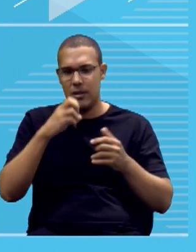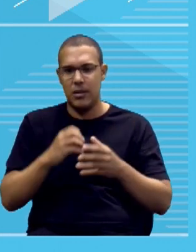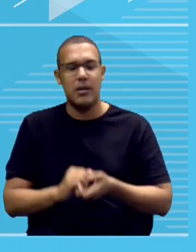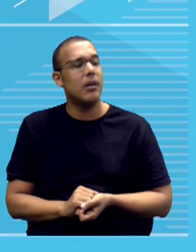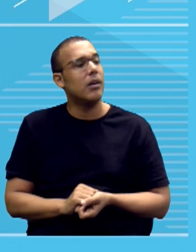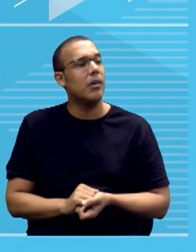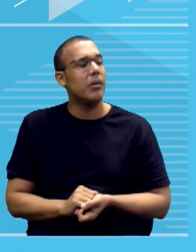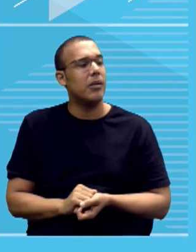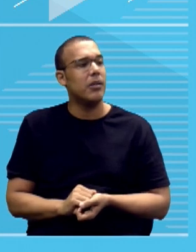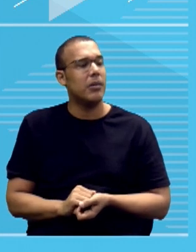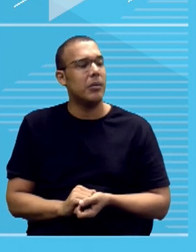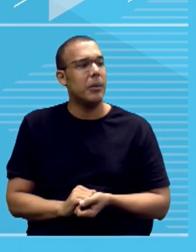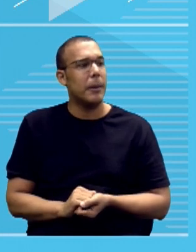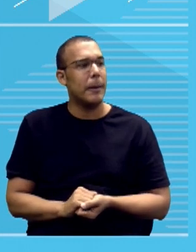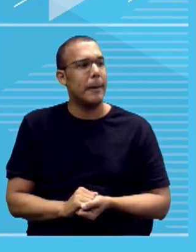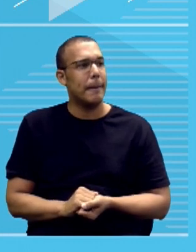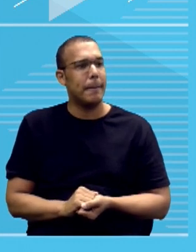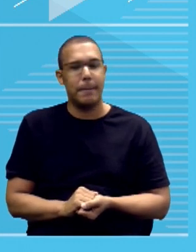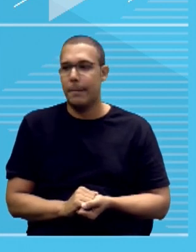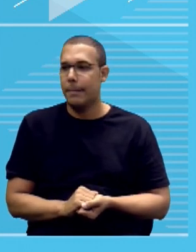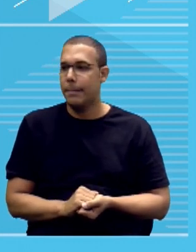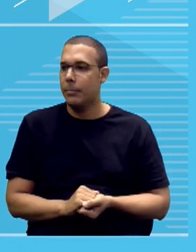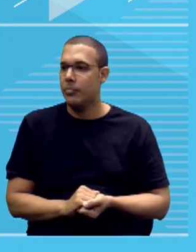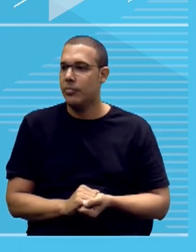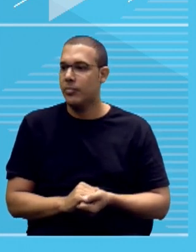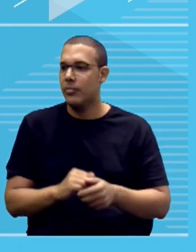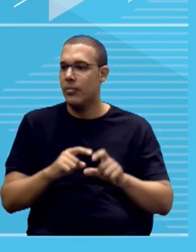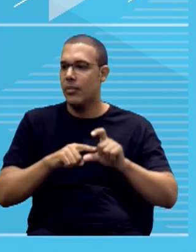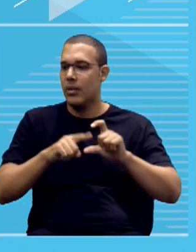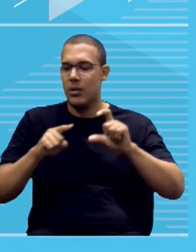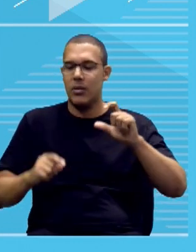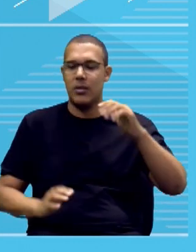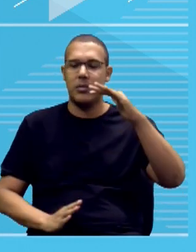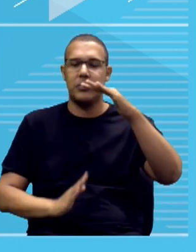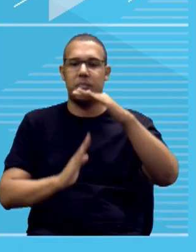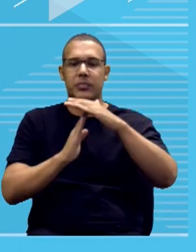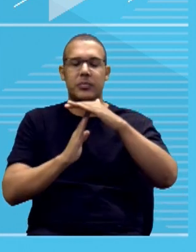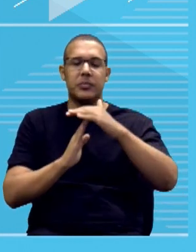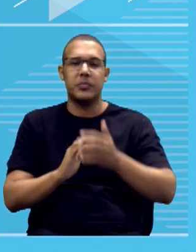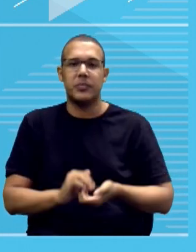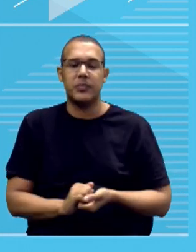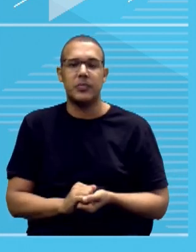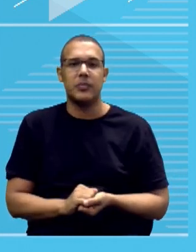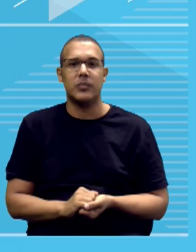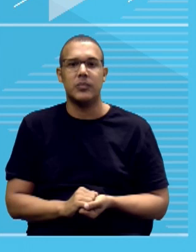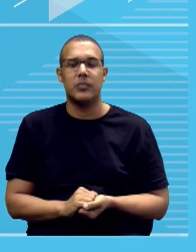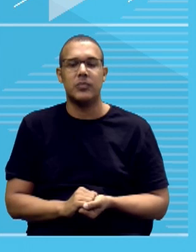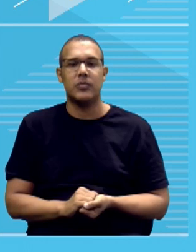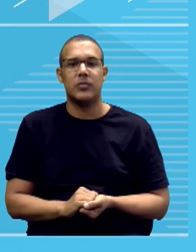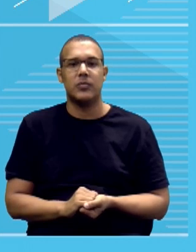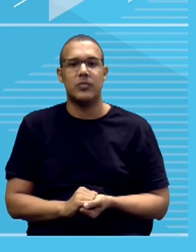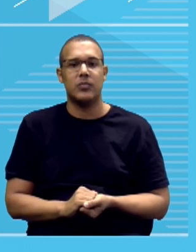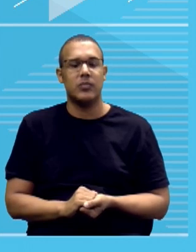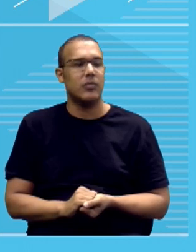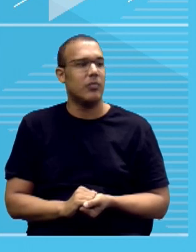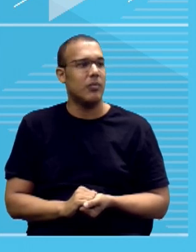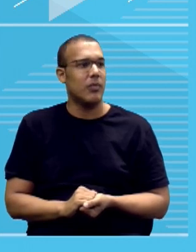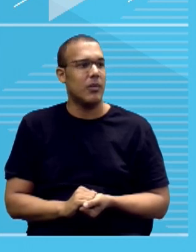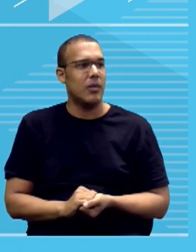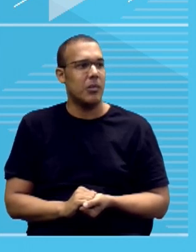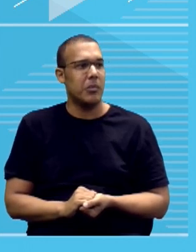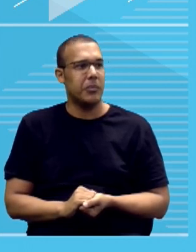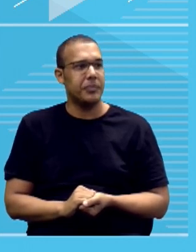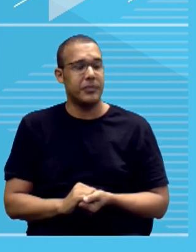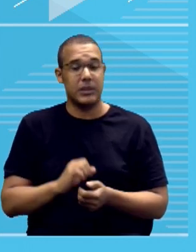corrente máxima possível. Então, agora, quem é zero é o valor da minha força eletromotriz. Tá bom? Se esse gerador